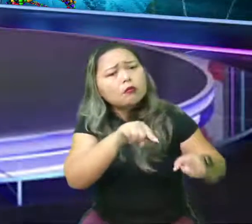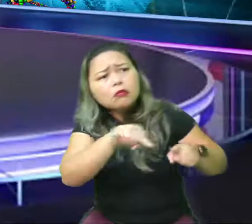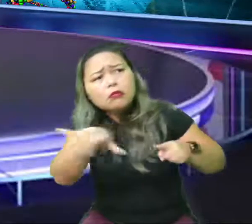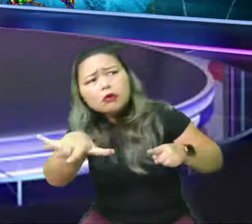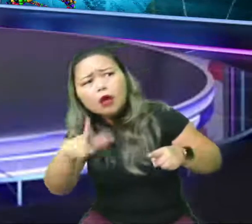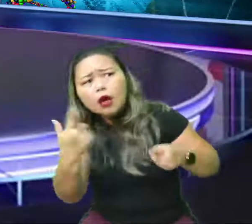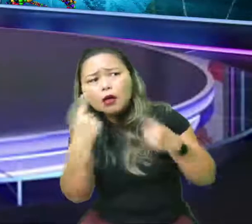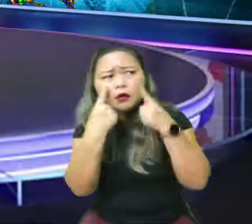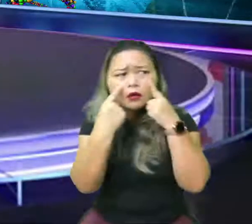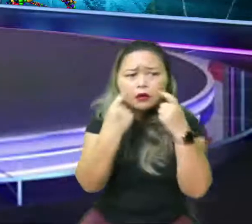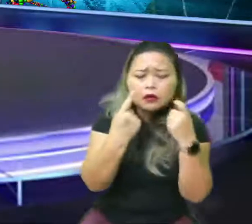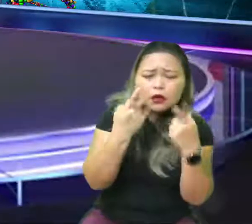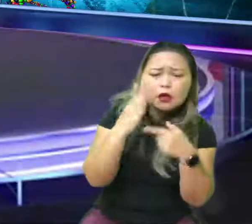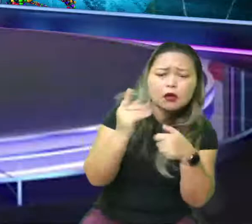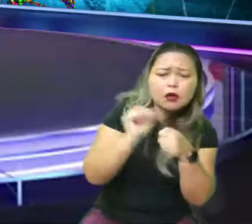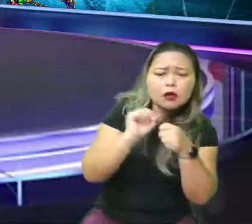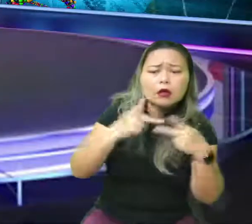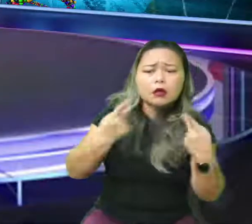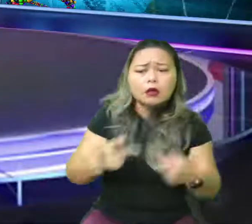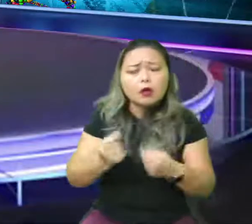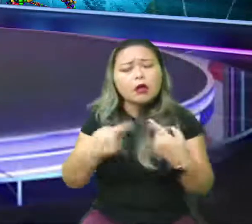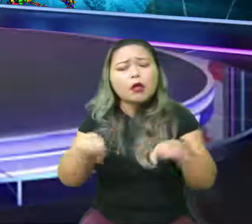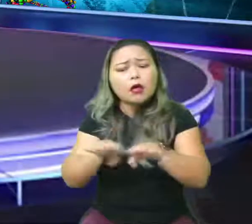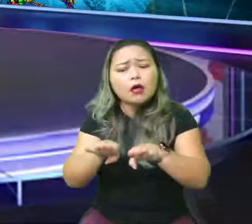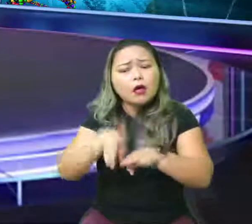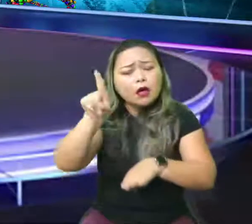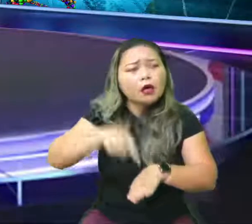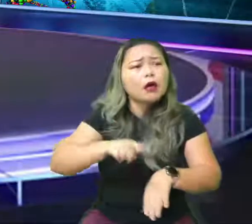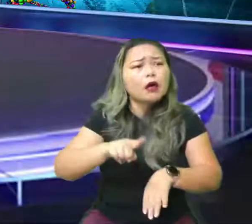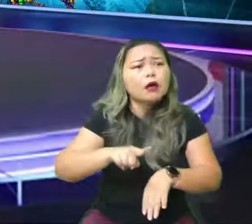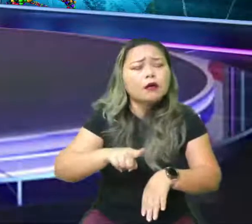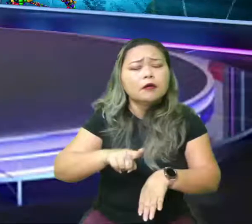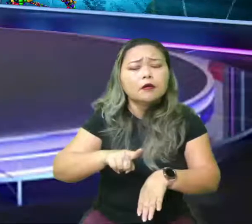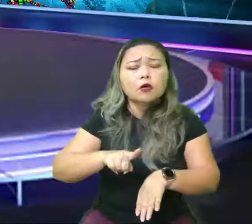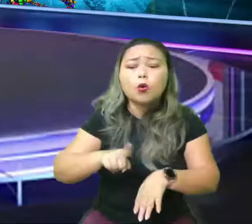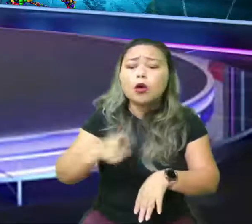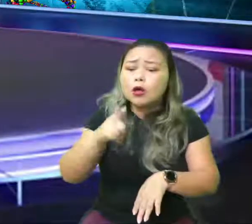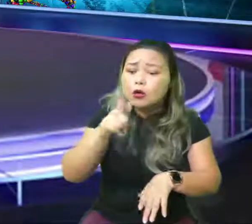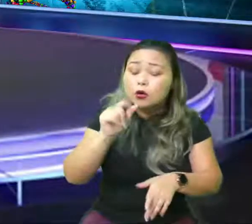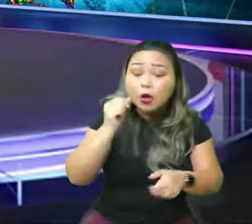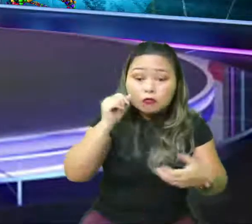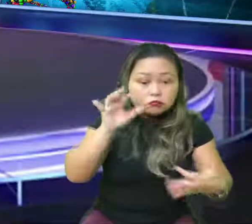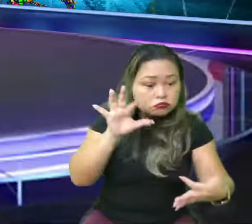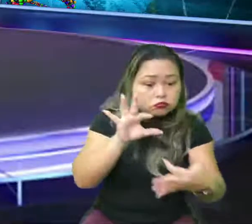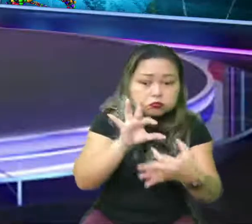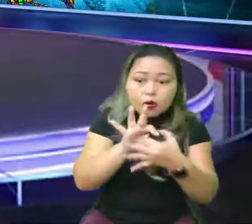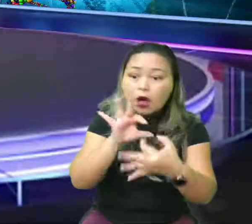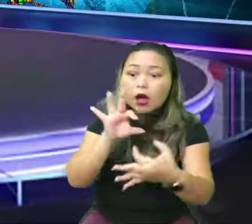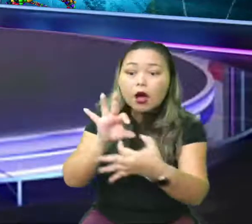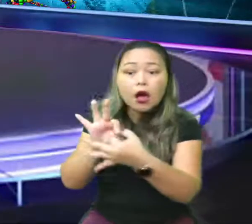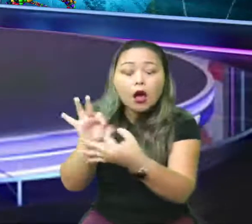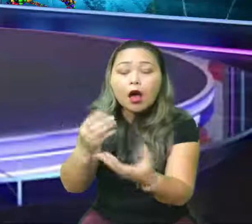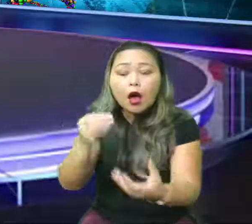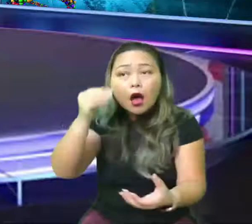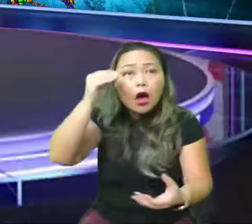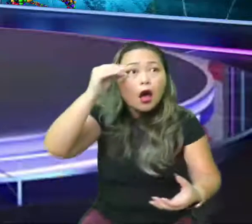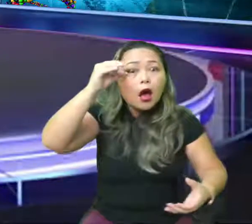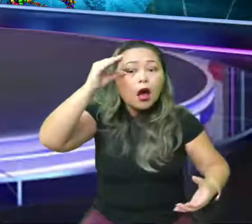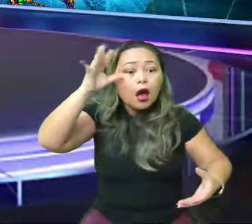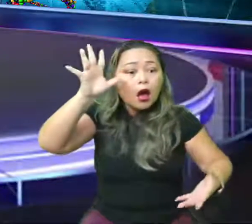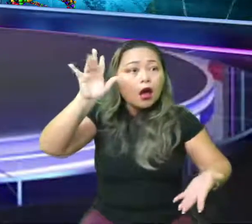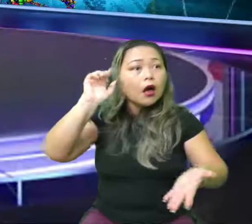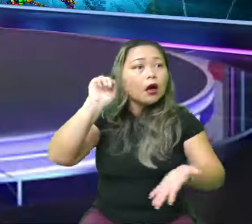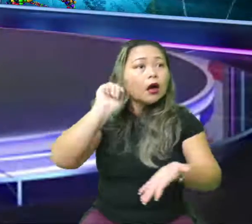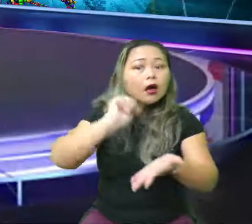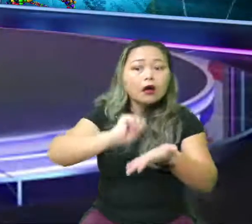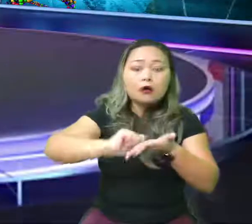outra. Interessante que ele era biólogo, naturalista e também ele era geólogo. Então, ele uniu todo esse conhecimento e fez